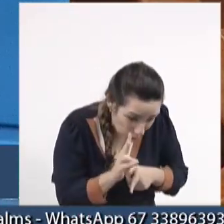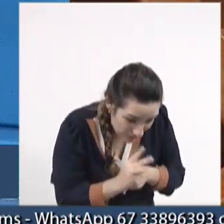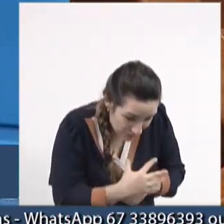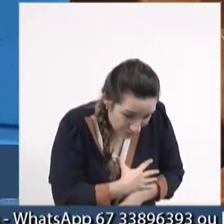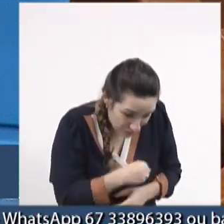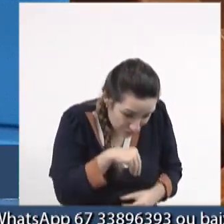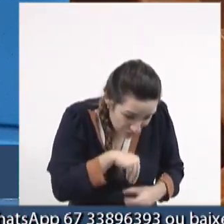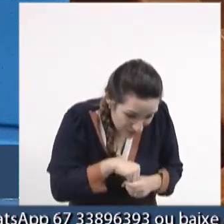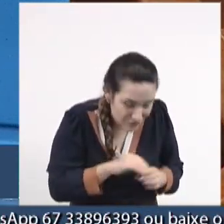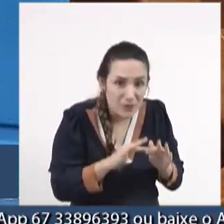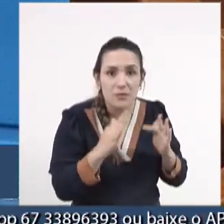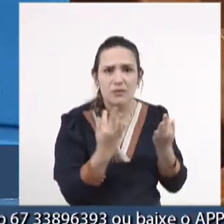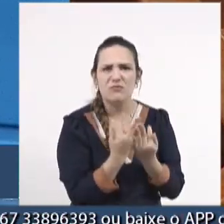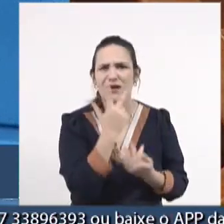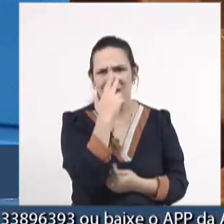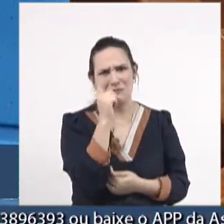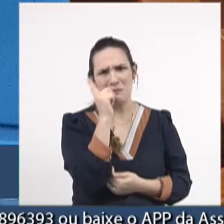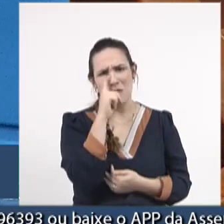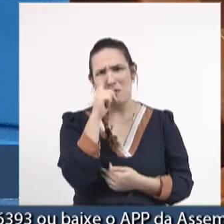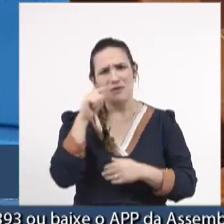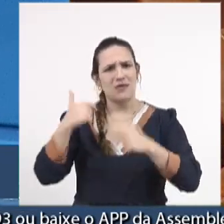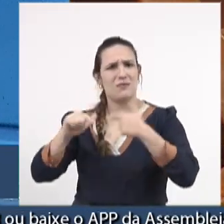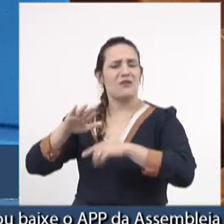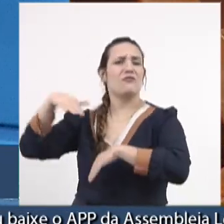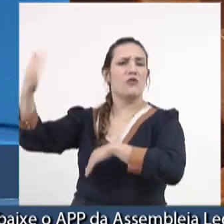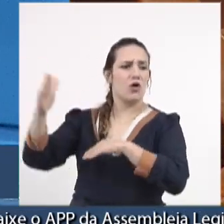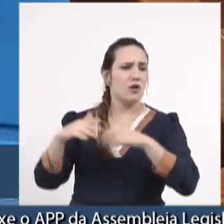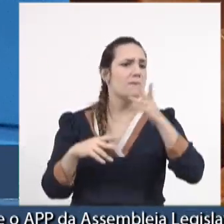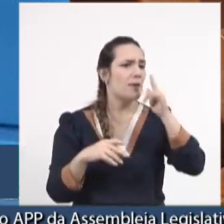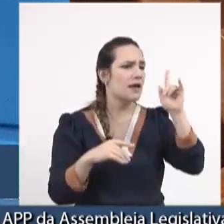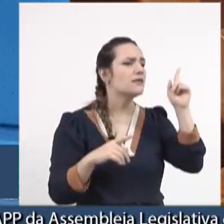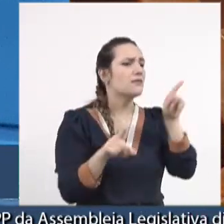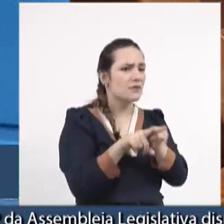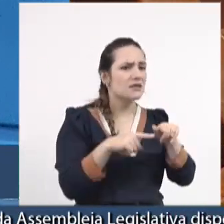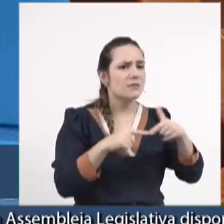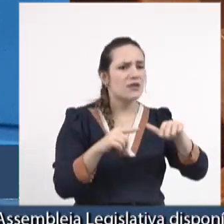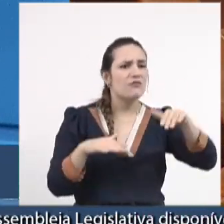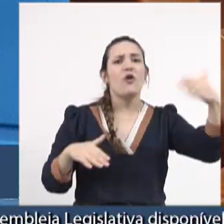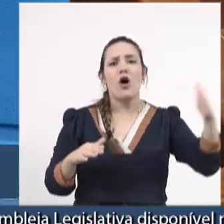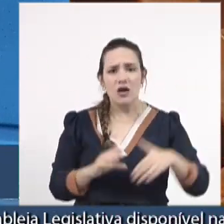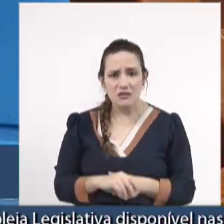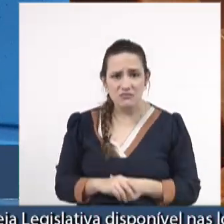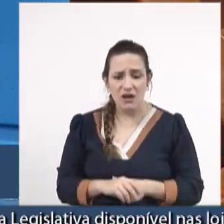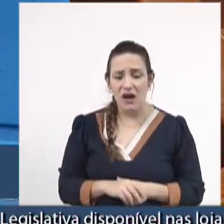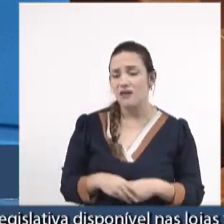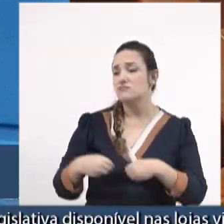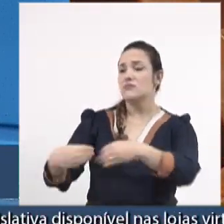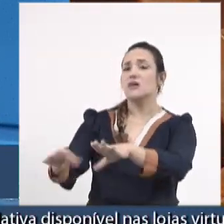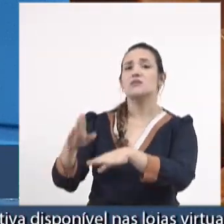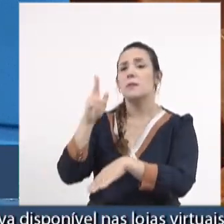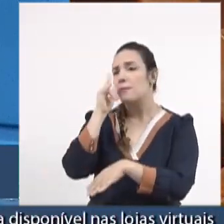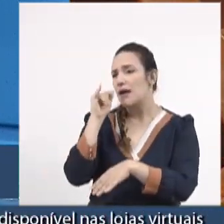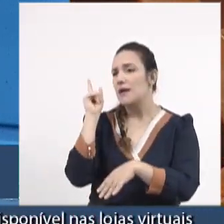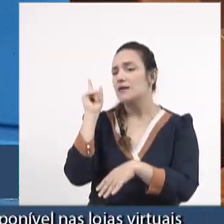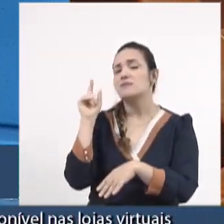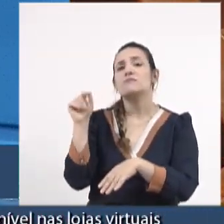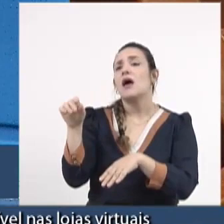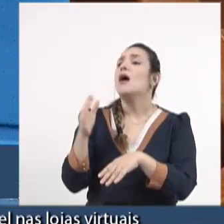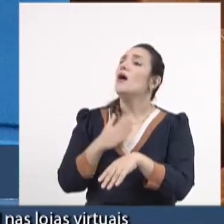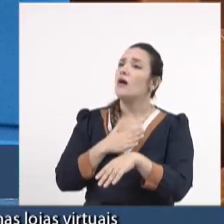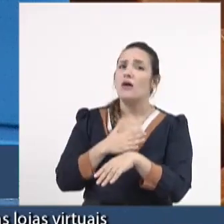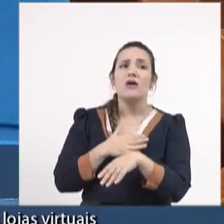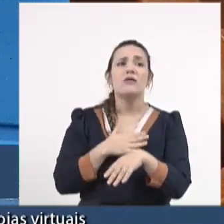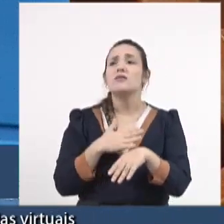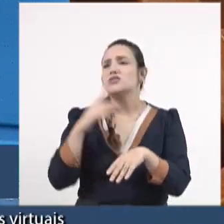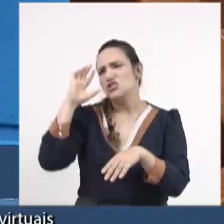no seio familiar. As mães trabalham fora e os pais trabalham fora, e quando tem condições, deixa para o pai levar e buscar na